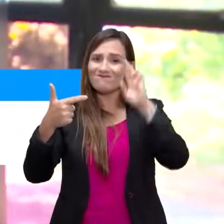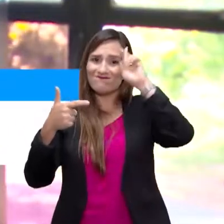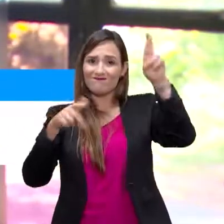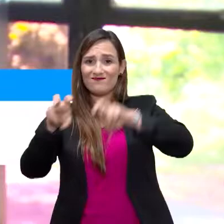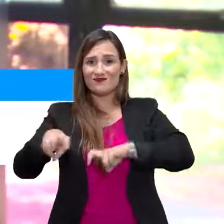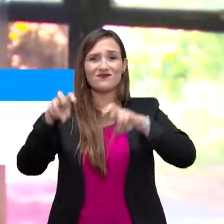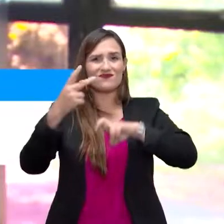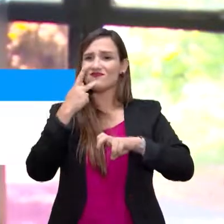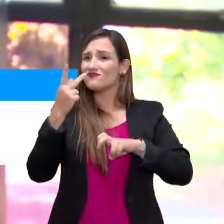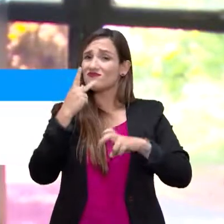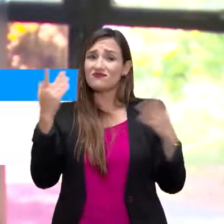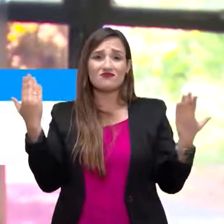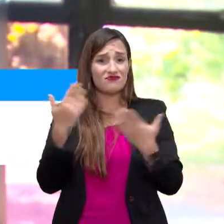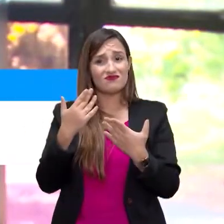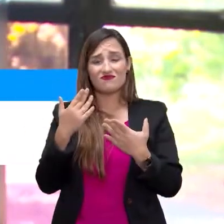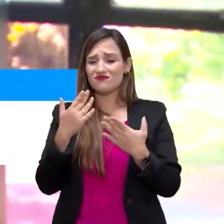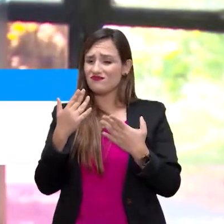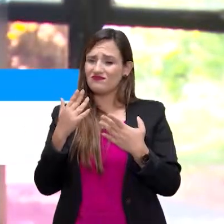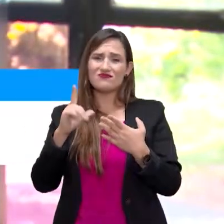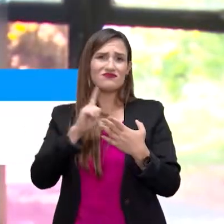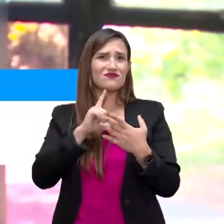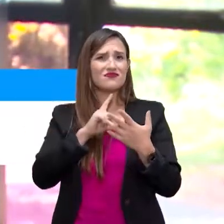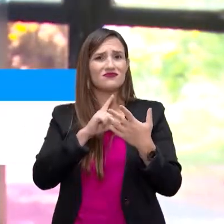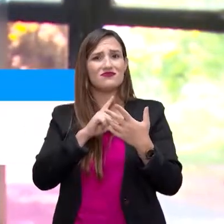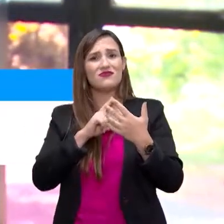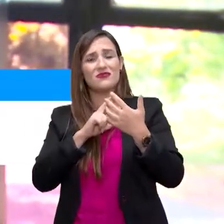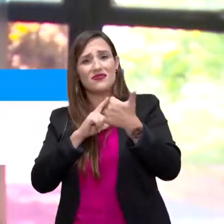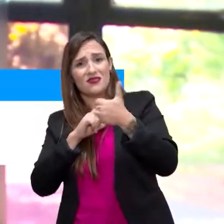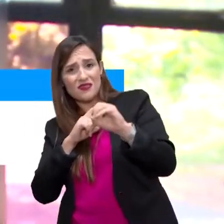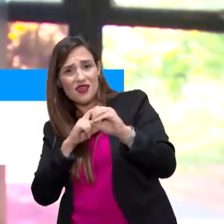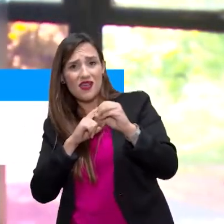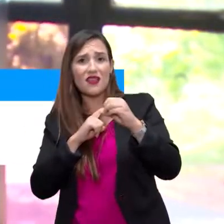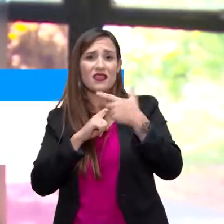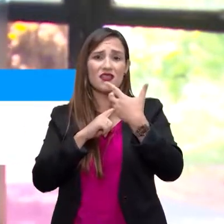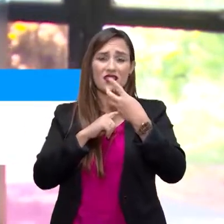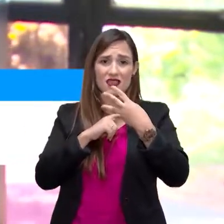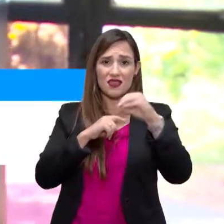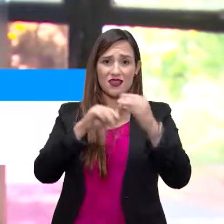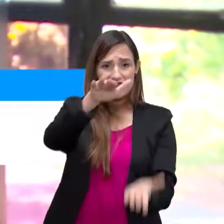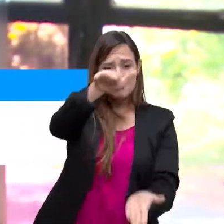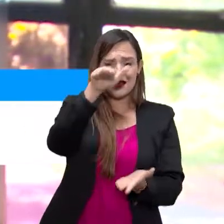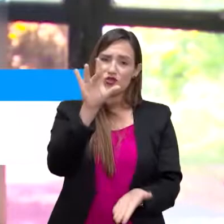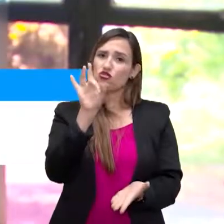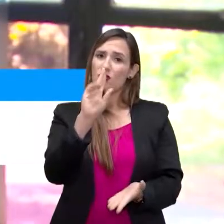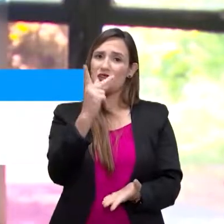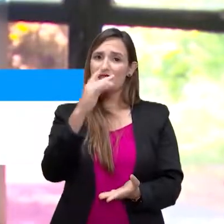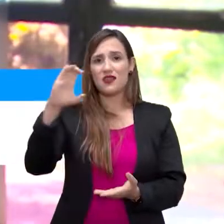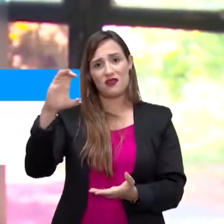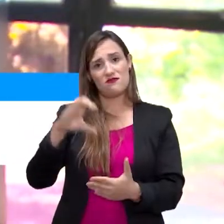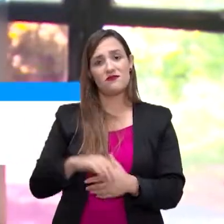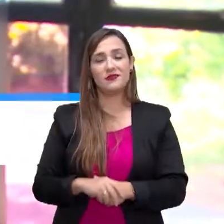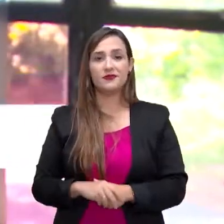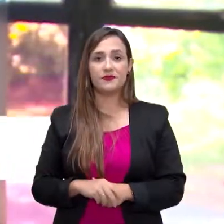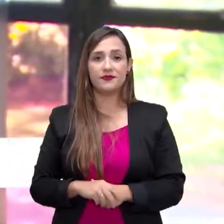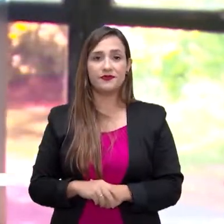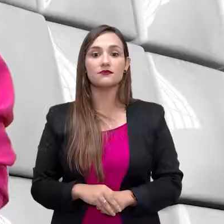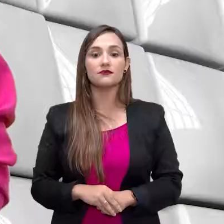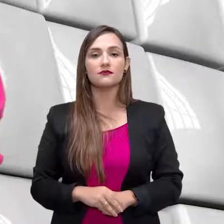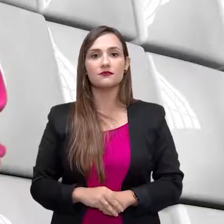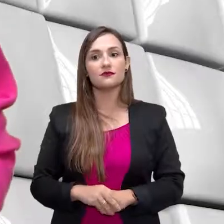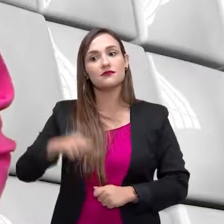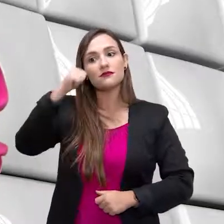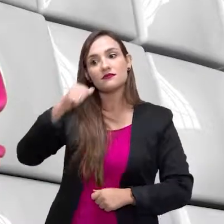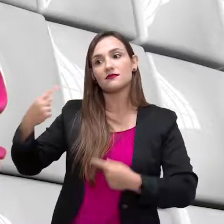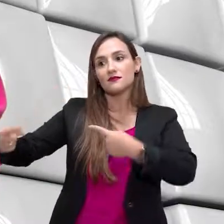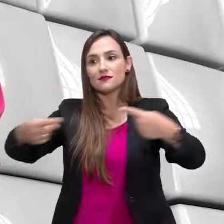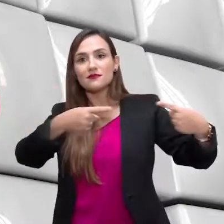2021-2022. De acordo com os produtores rurais da região, a colheita de soja deverá ficar entre 10 a 30 sacos por hectare. A